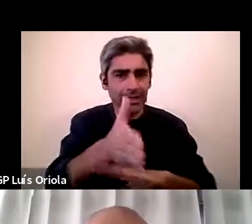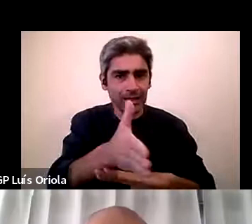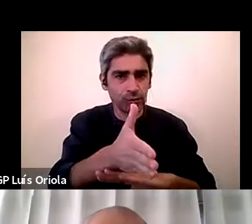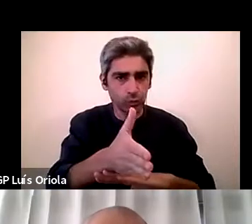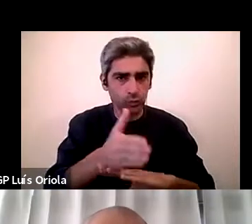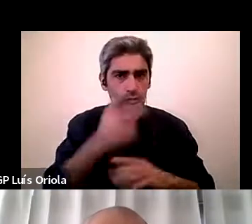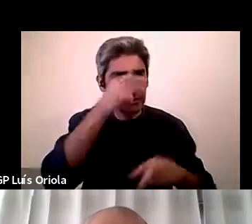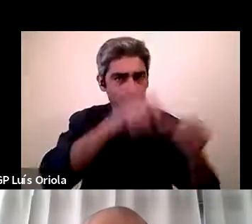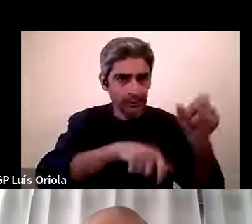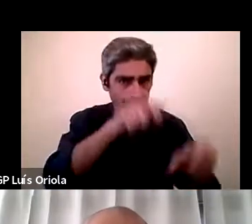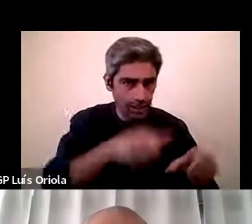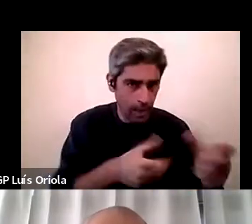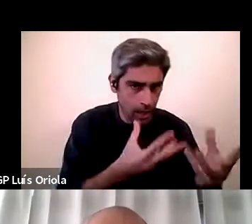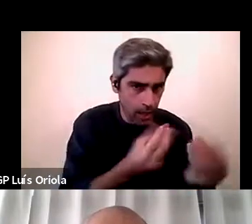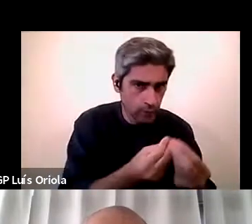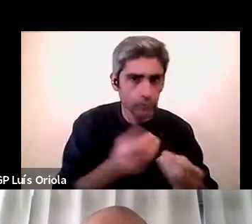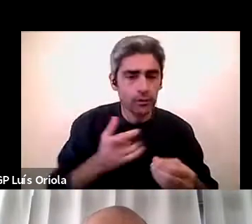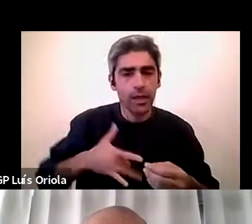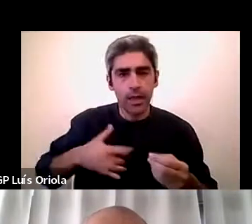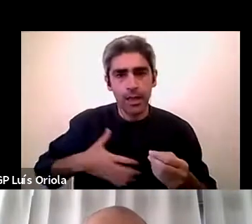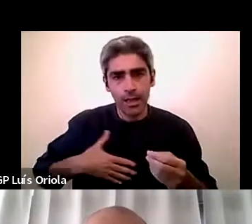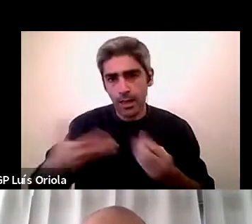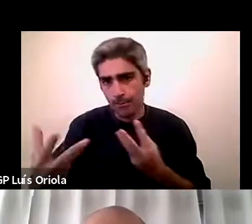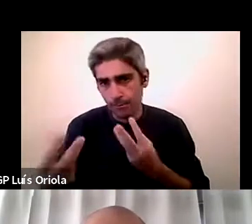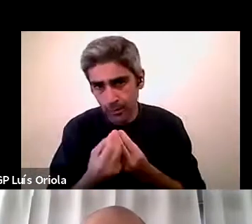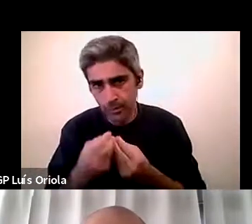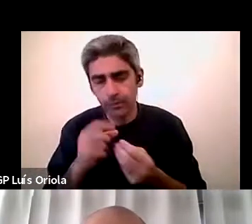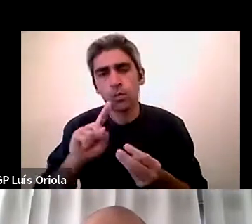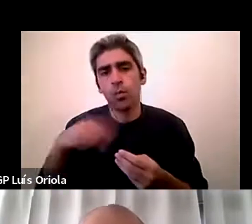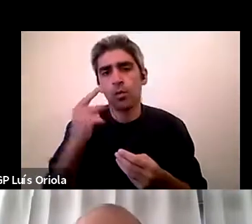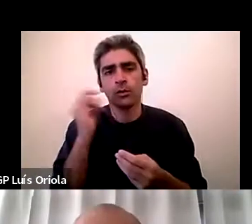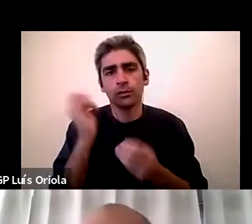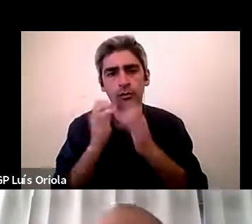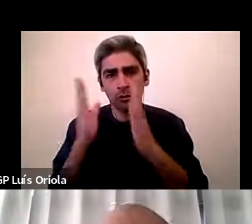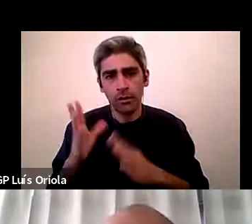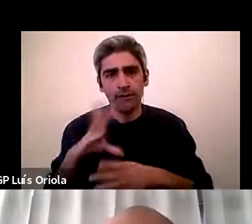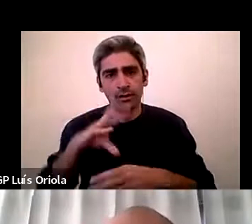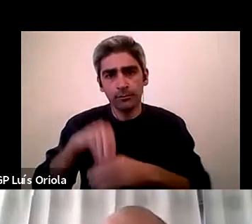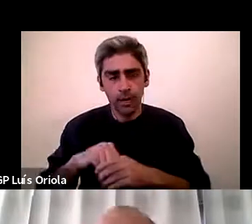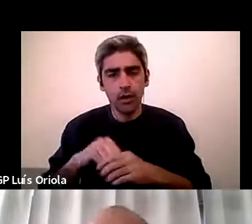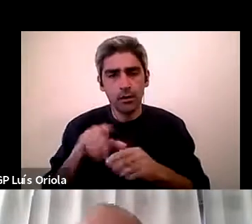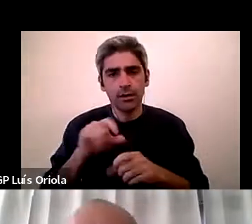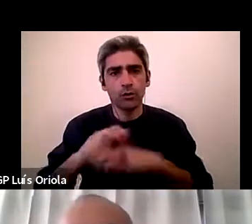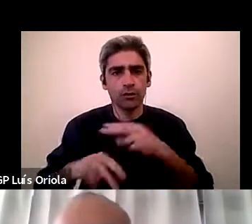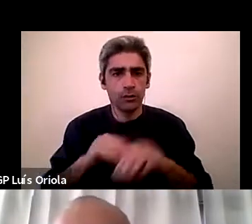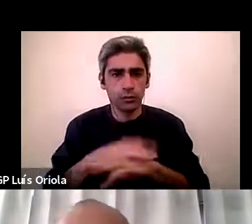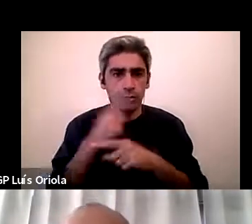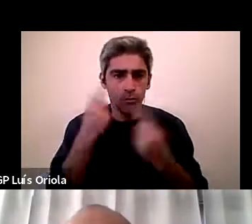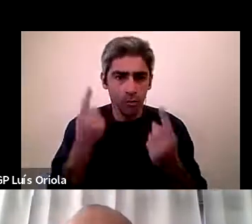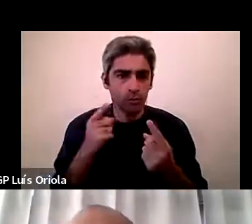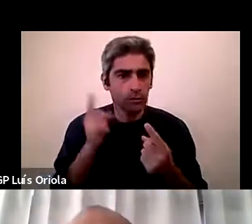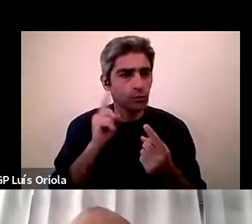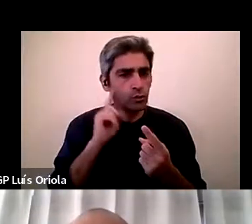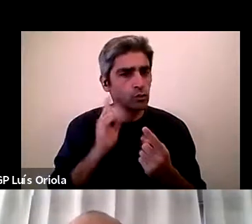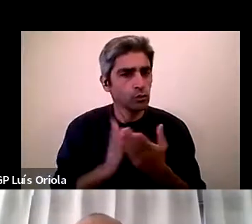com cidadãos, empresas e outras entidades que fazem parte do ecossistema da inovação da administração pública, que são